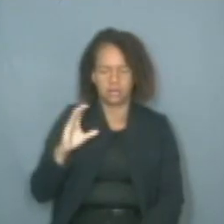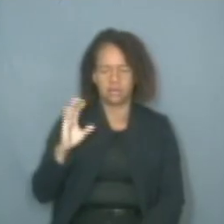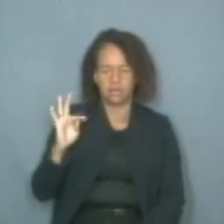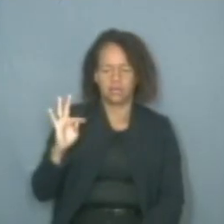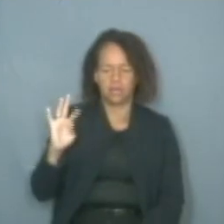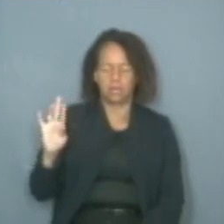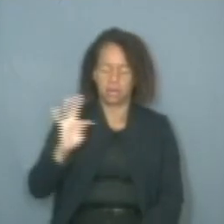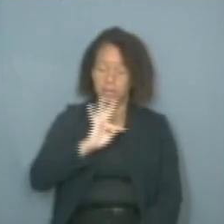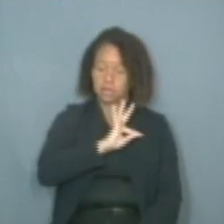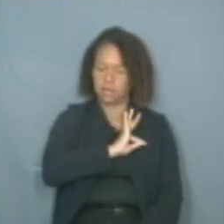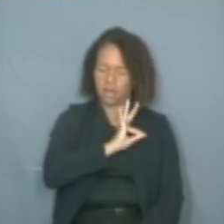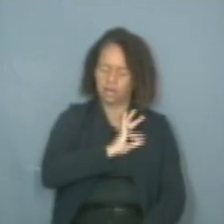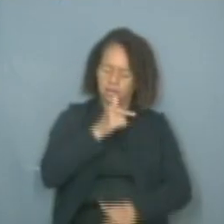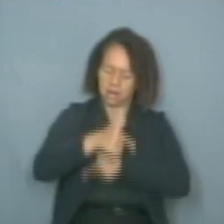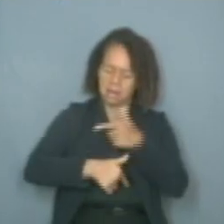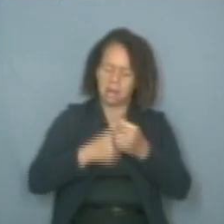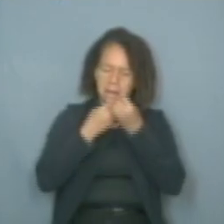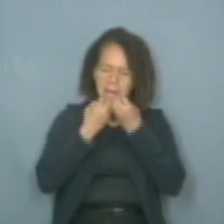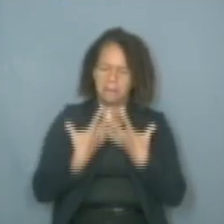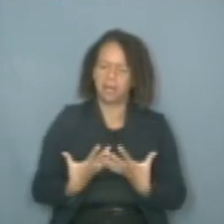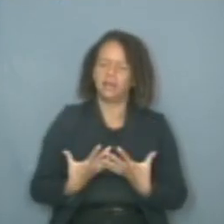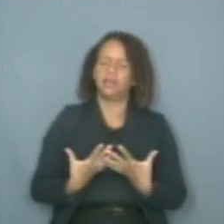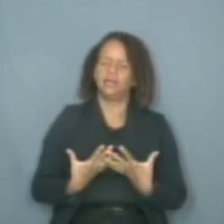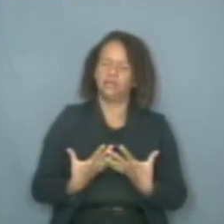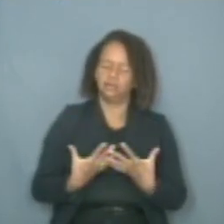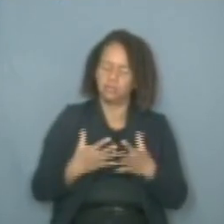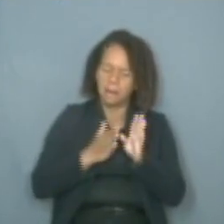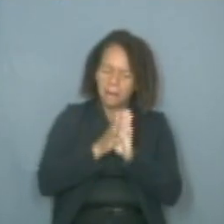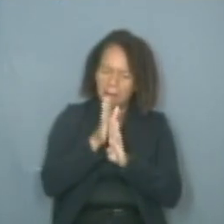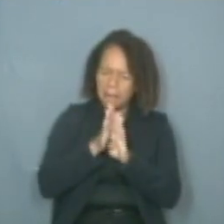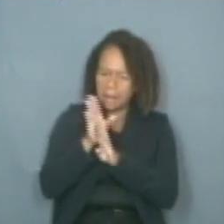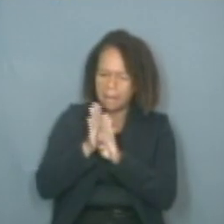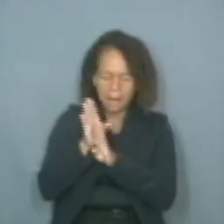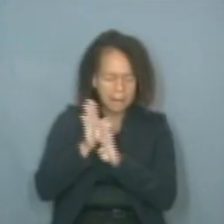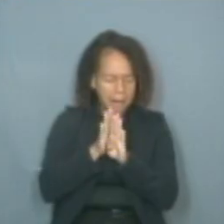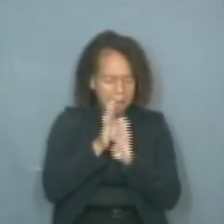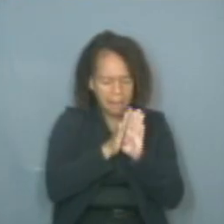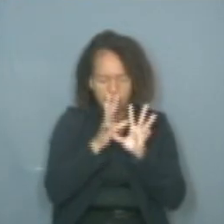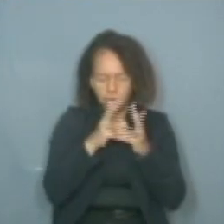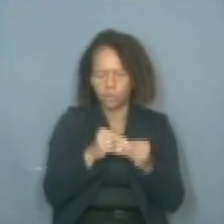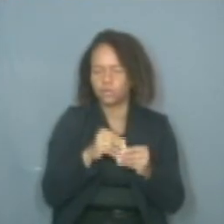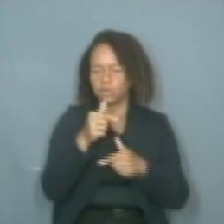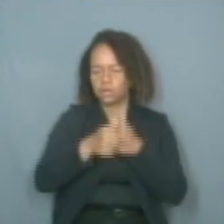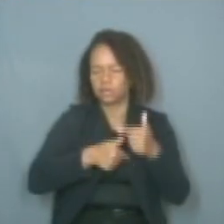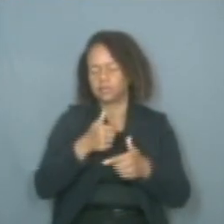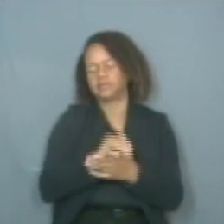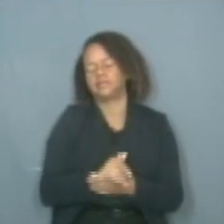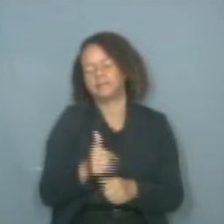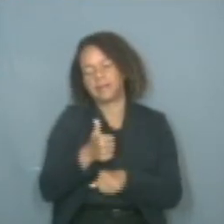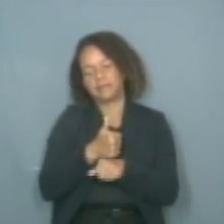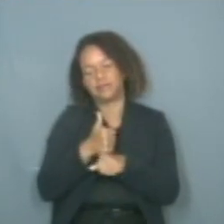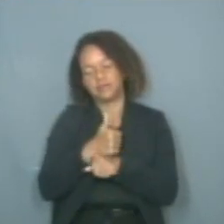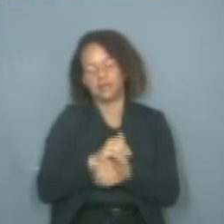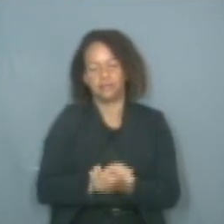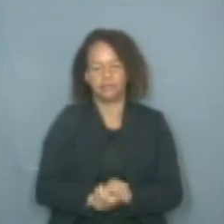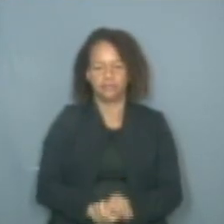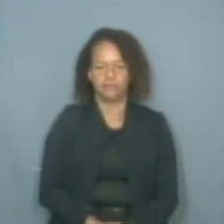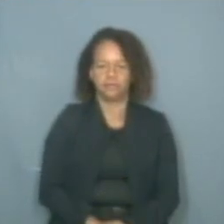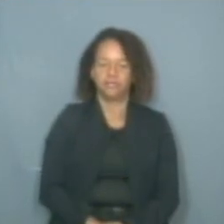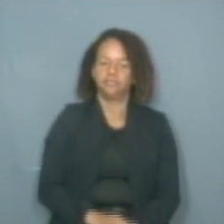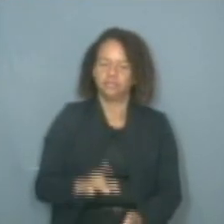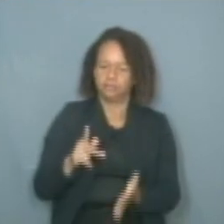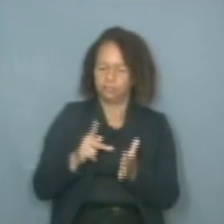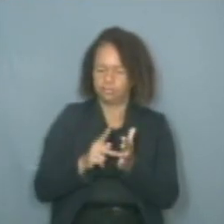pessoa técnica, trabalha bem e instrui bem seus agentes. Então, o que eu tenho para dizer é isso, é que,